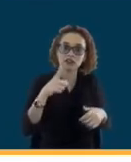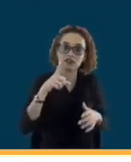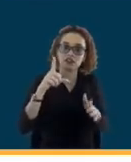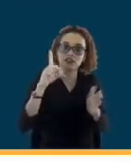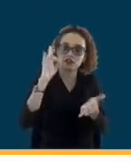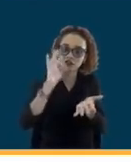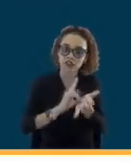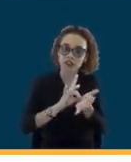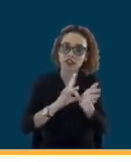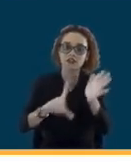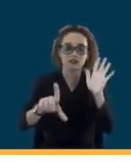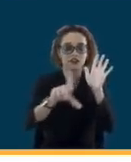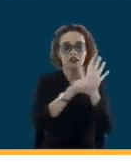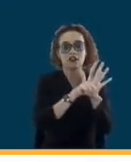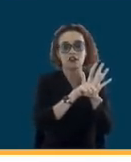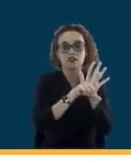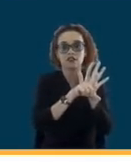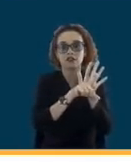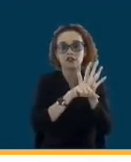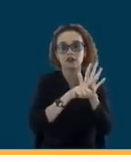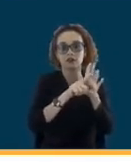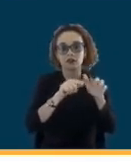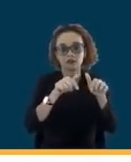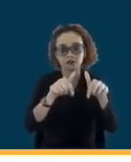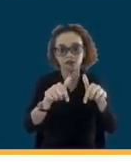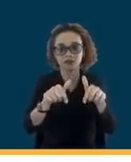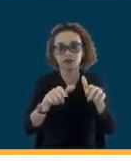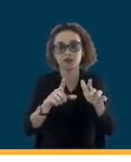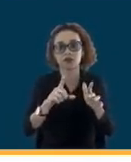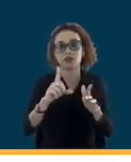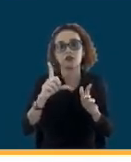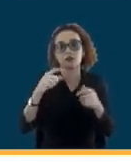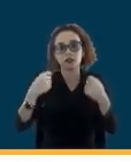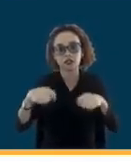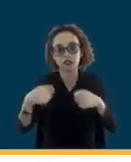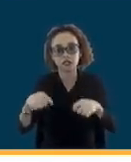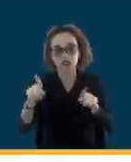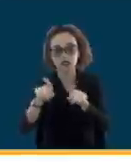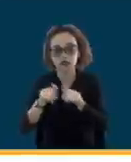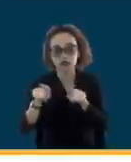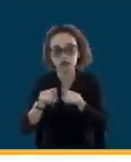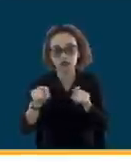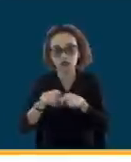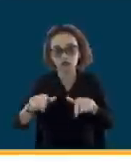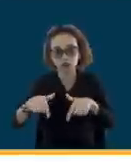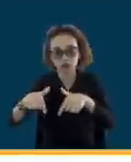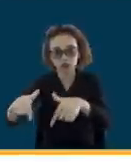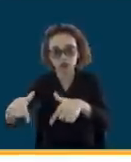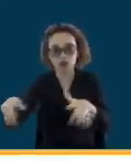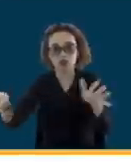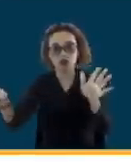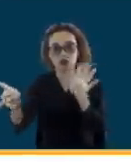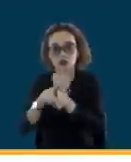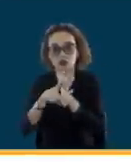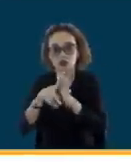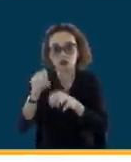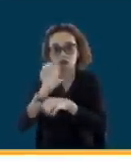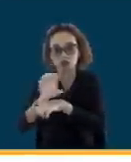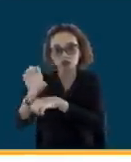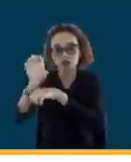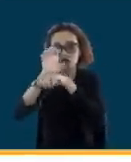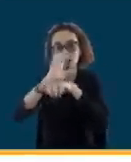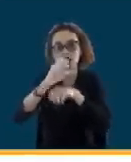lei. Precisam dela e precisam também das ações próprias e dos orçamentos próprios dos estados e dos